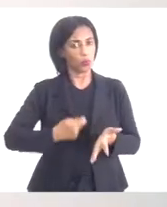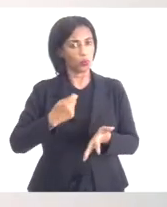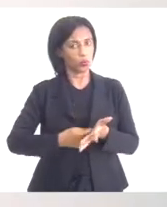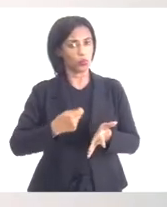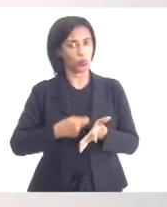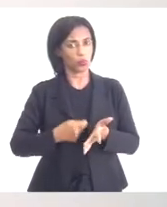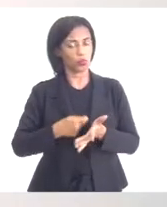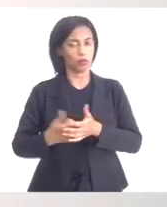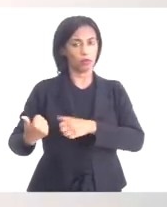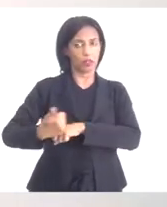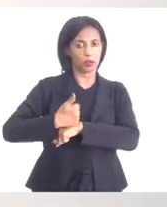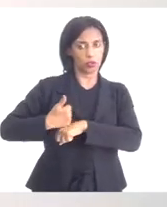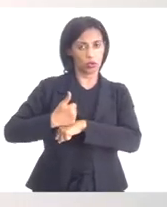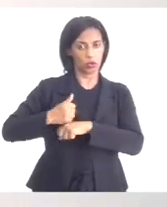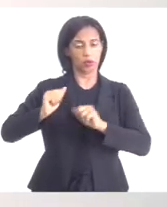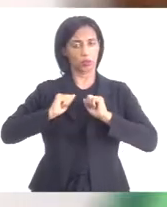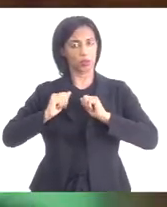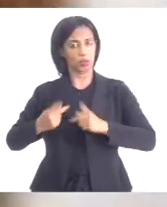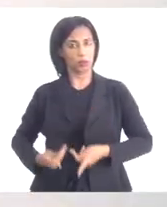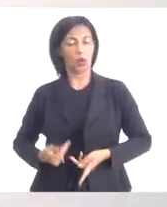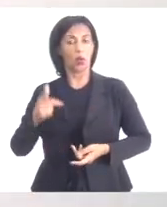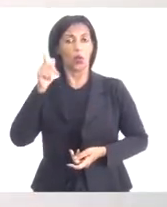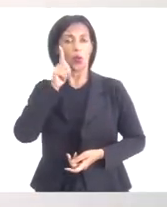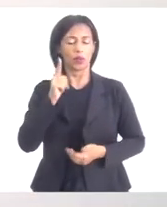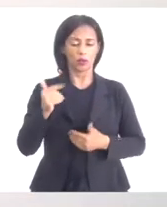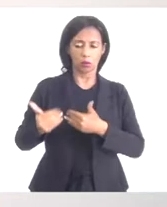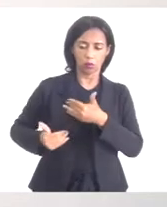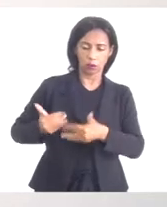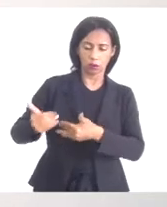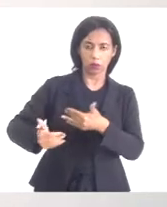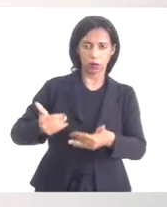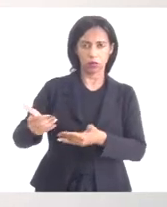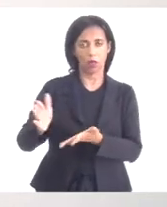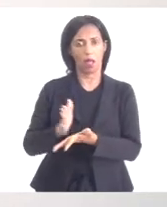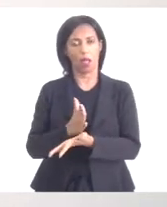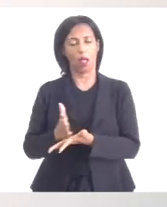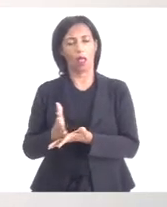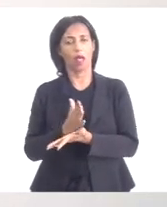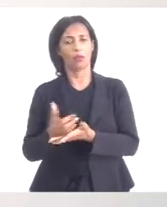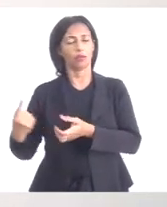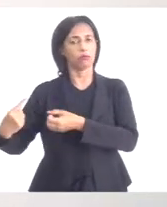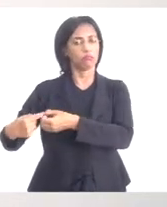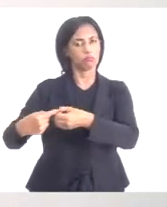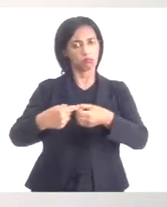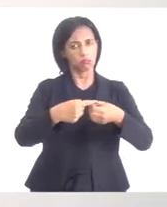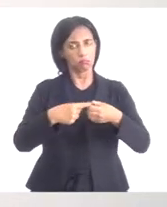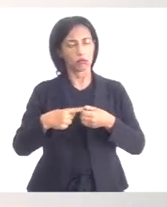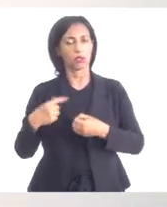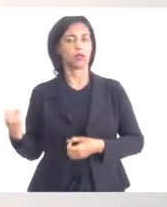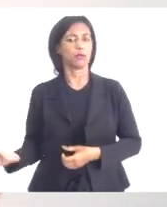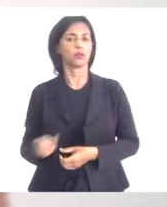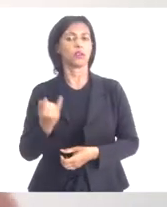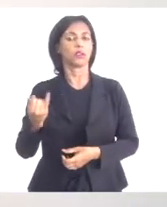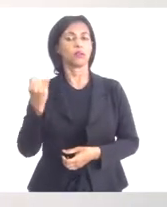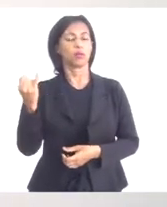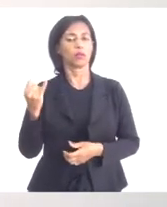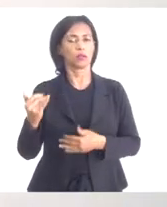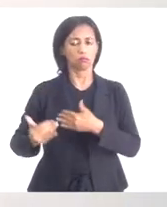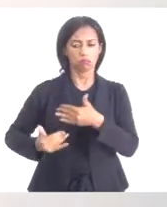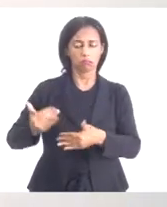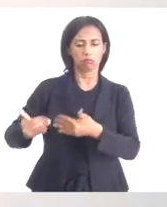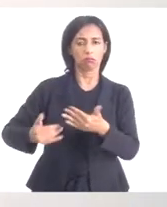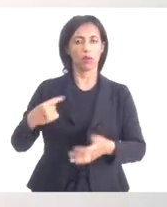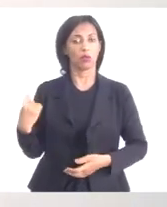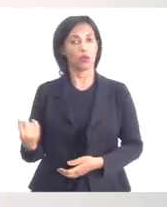de paradigma idade humana conseguiu percorrer alguns municípios importantes nesse processo